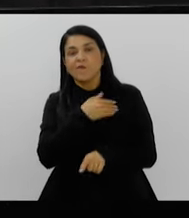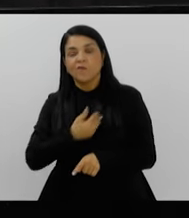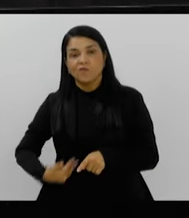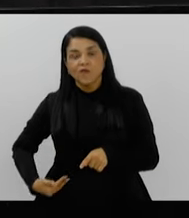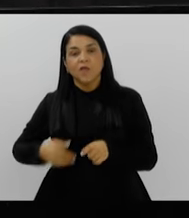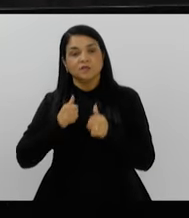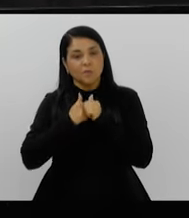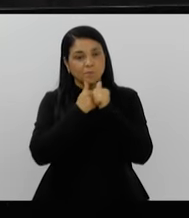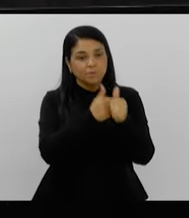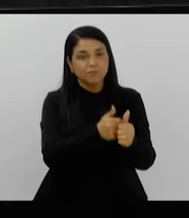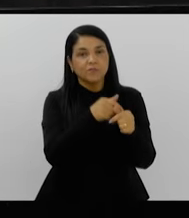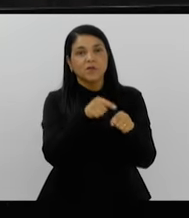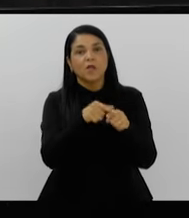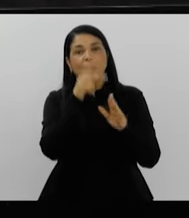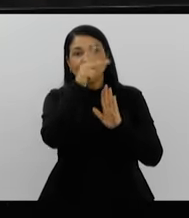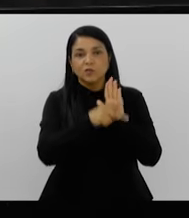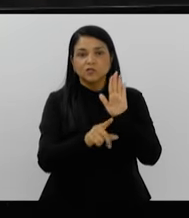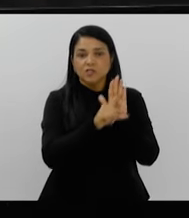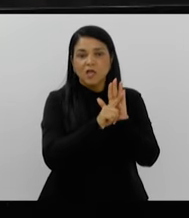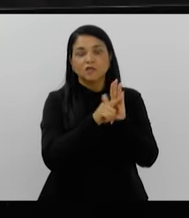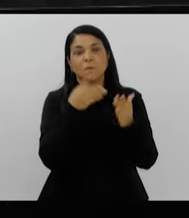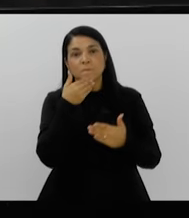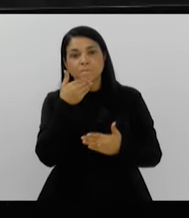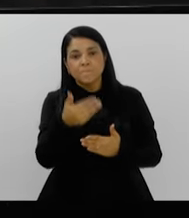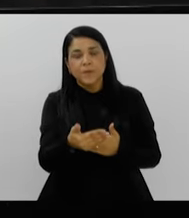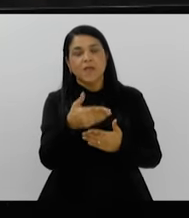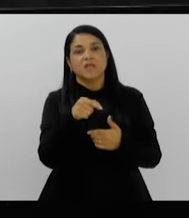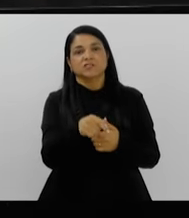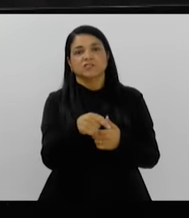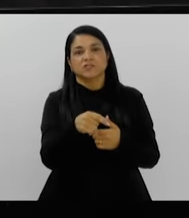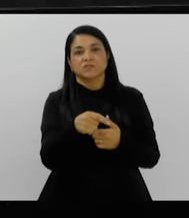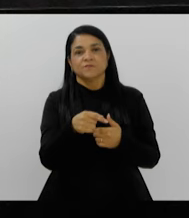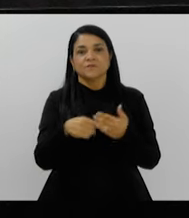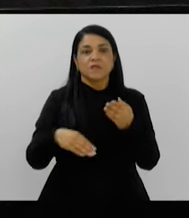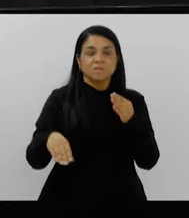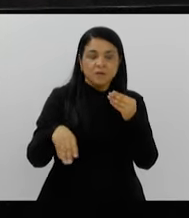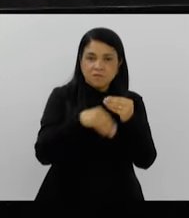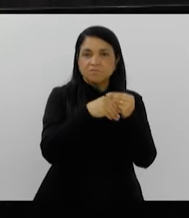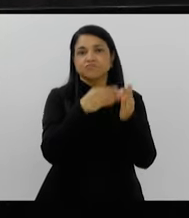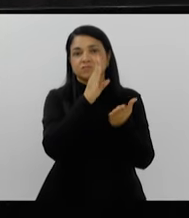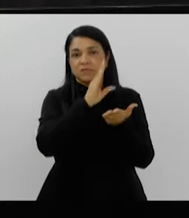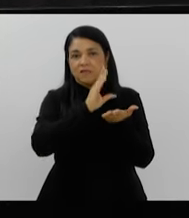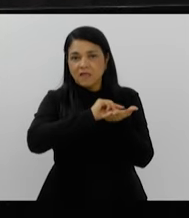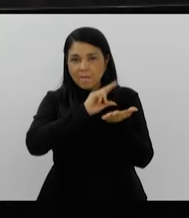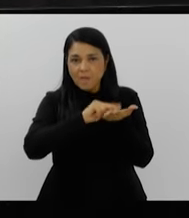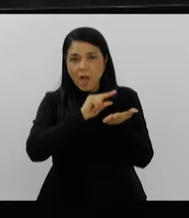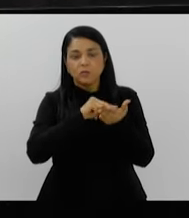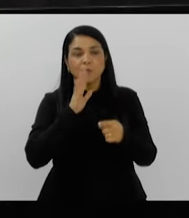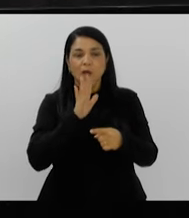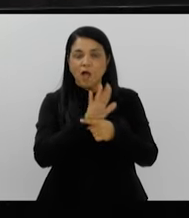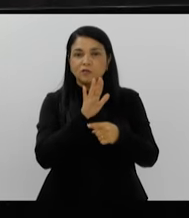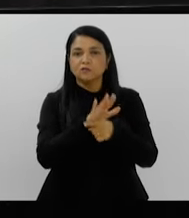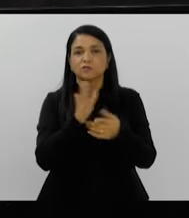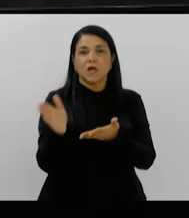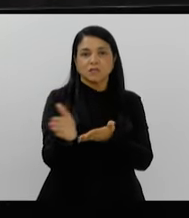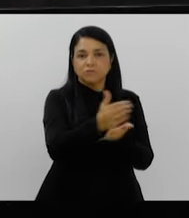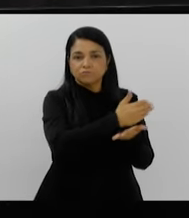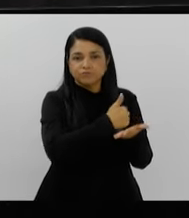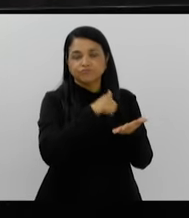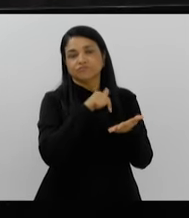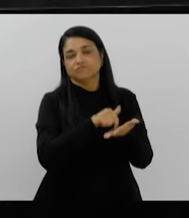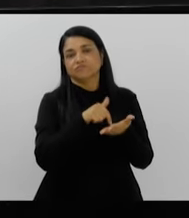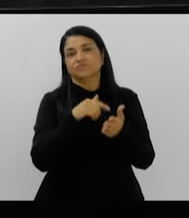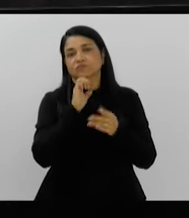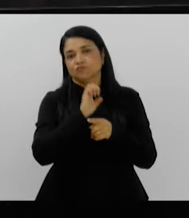tramitação desses projetos não pedem a inserção deles na pauta para que a gente possa ajudar na recuperação do Estado